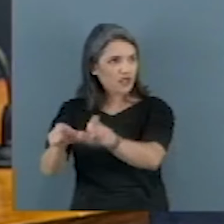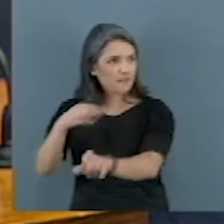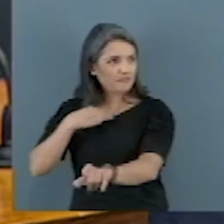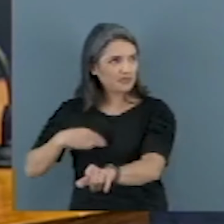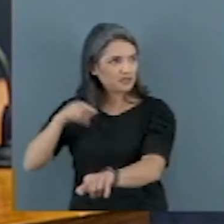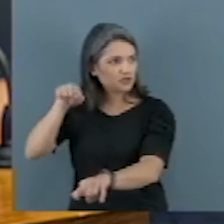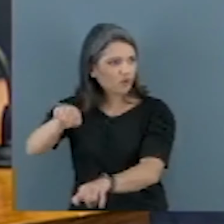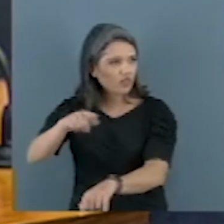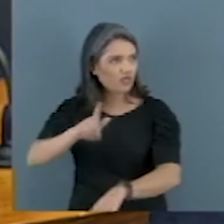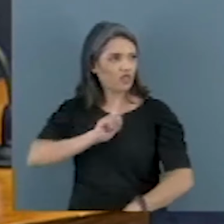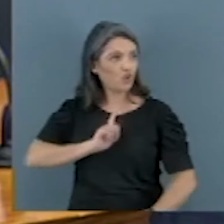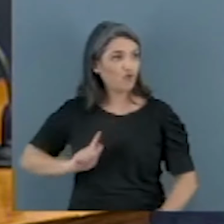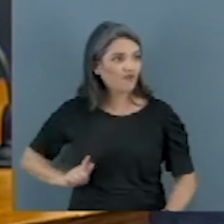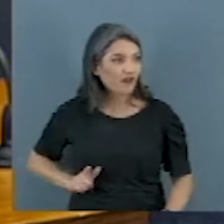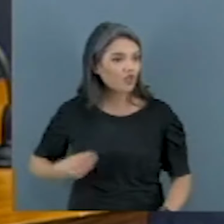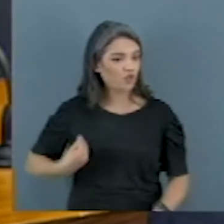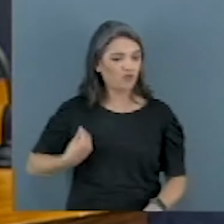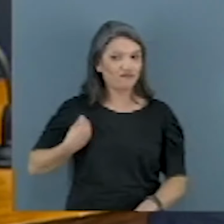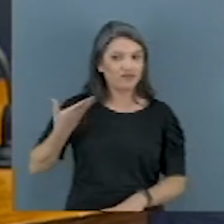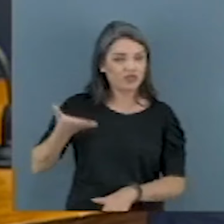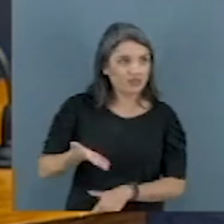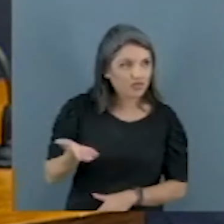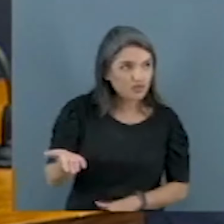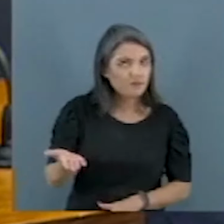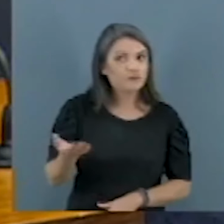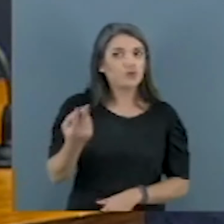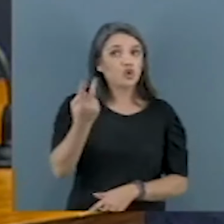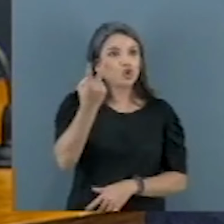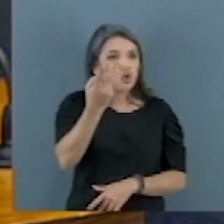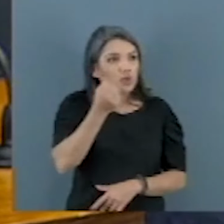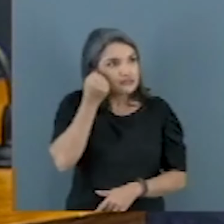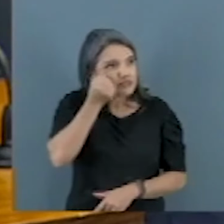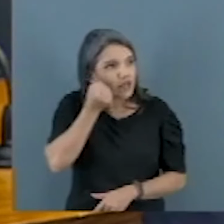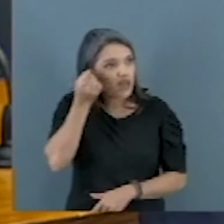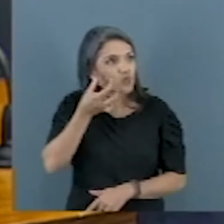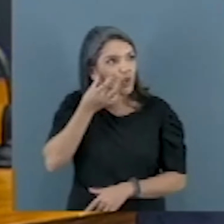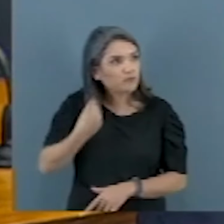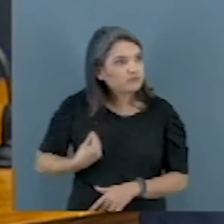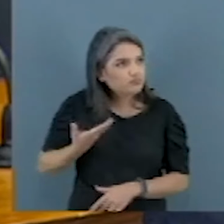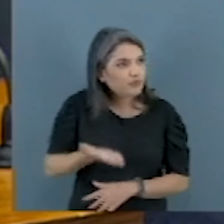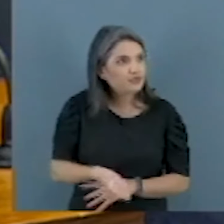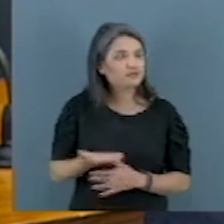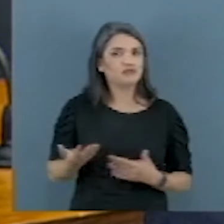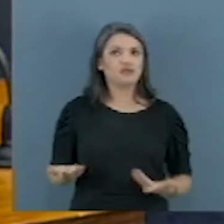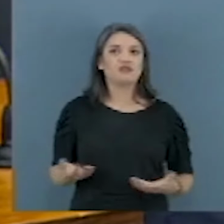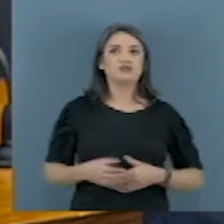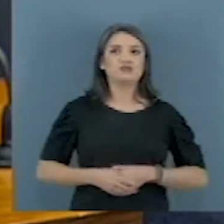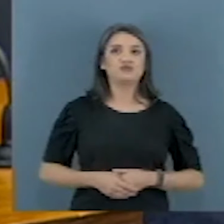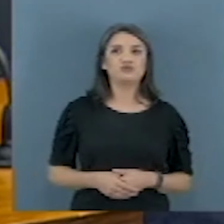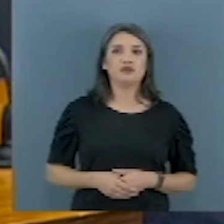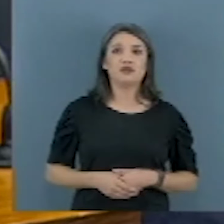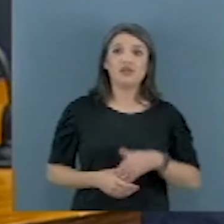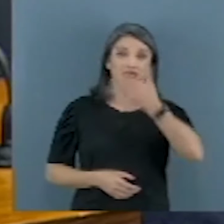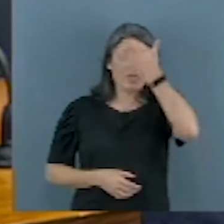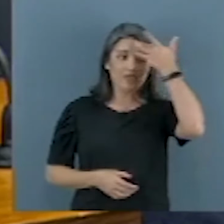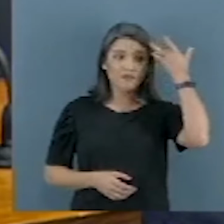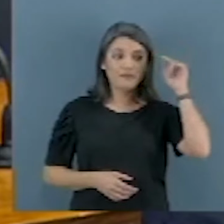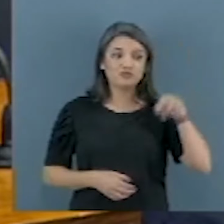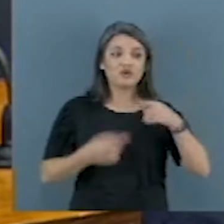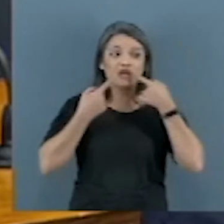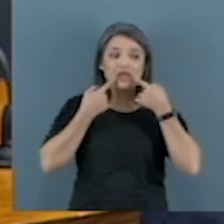governador estava lá, né? Dois senadores, e o cidadão ainda estava reclamando que